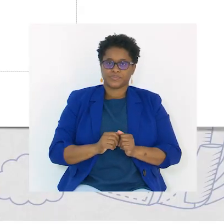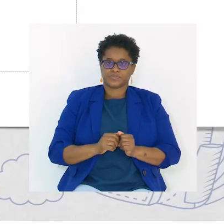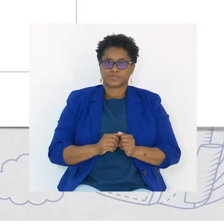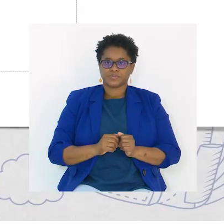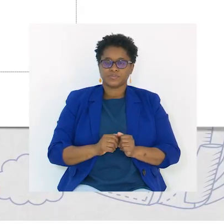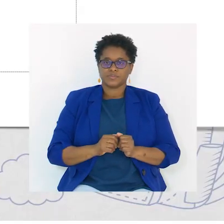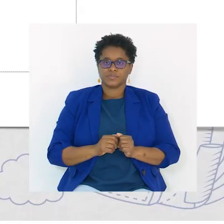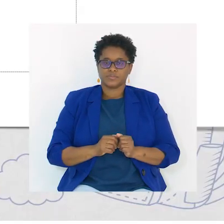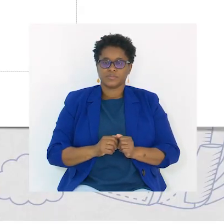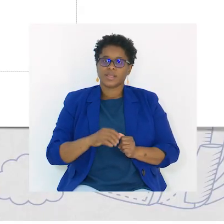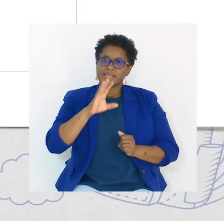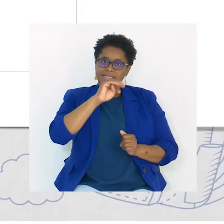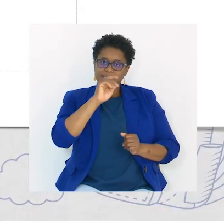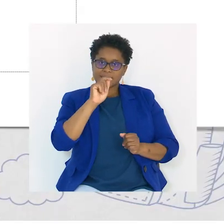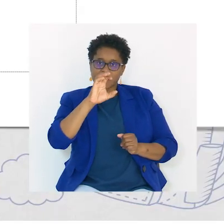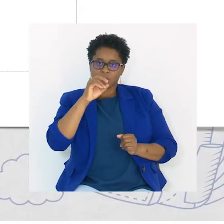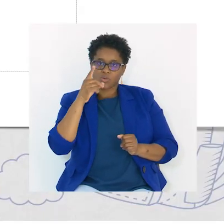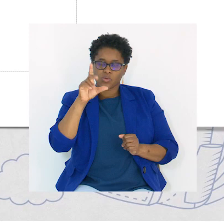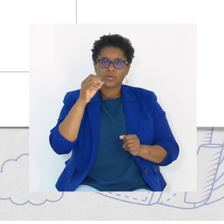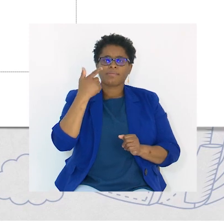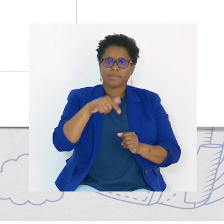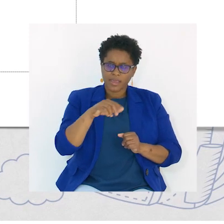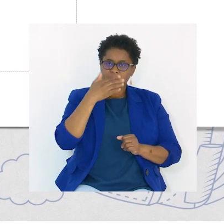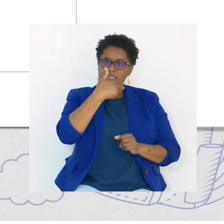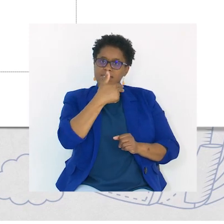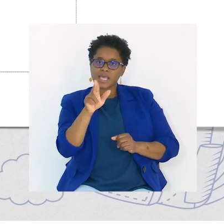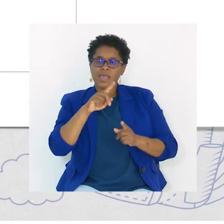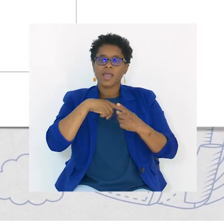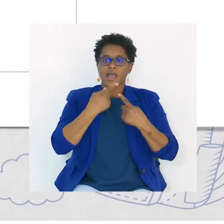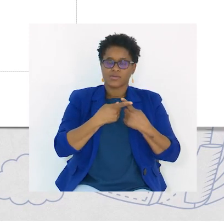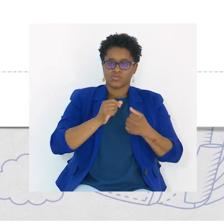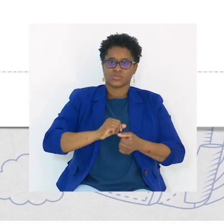Portanto, o século que tem 100 anos.